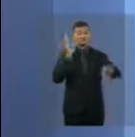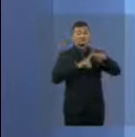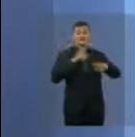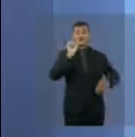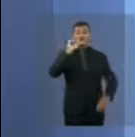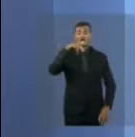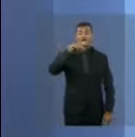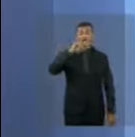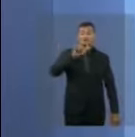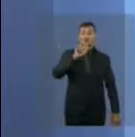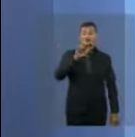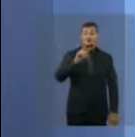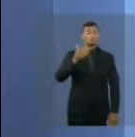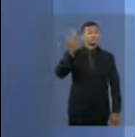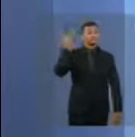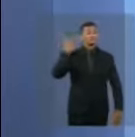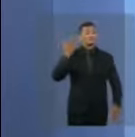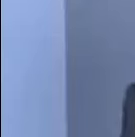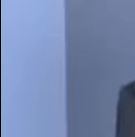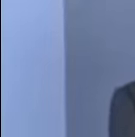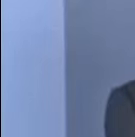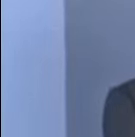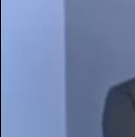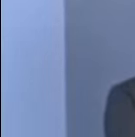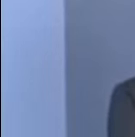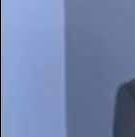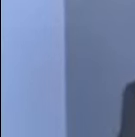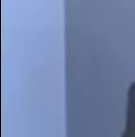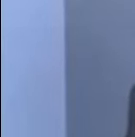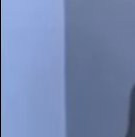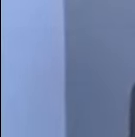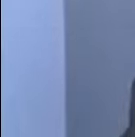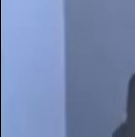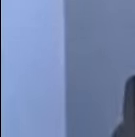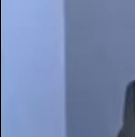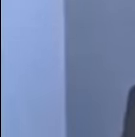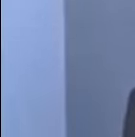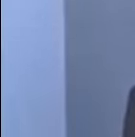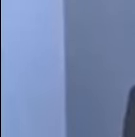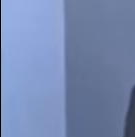Aragão, que você contratou naquele período e hoje a sua emenda parlamentar é fruto de uma grande confusão na